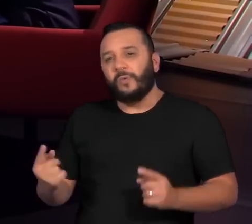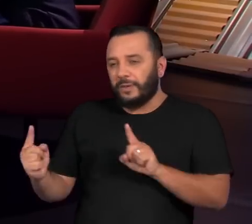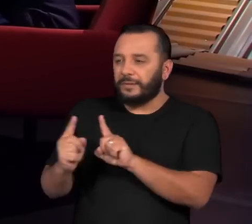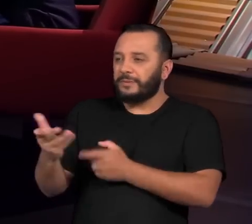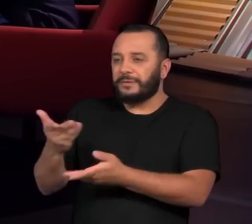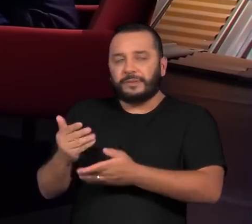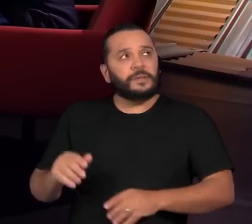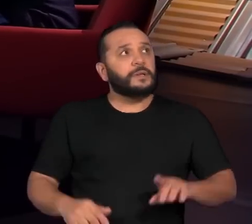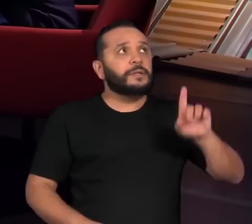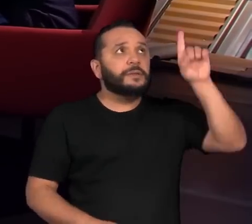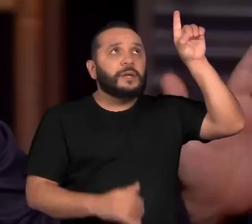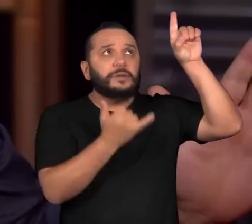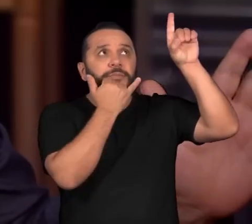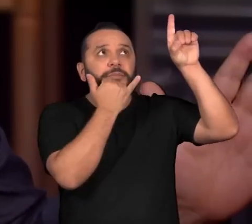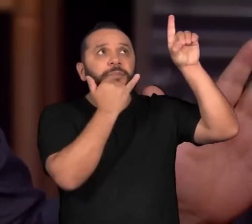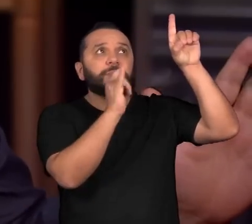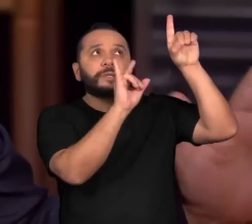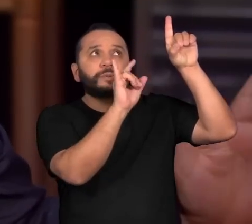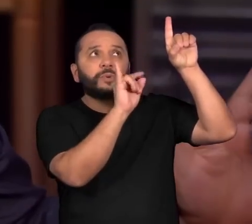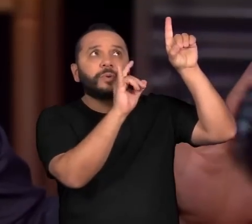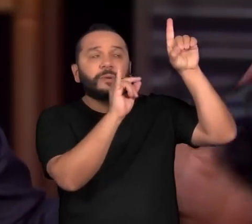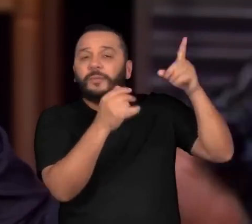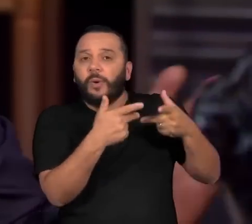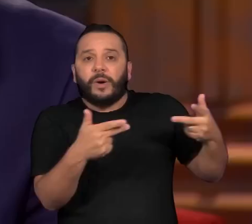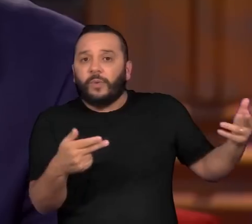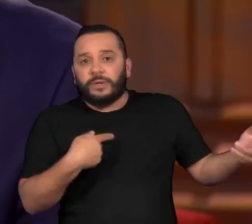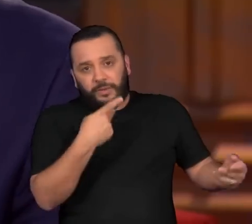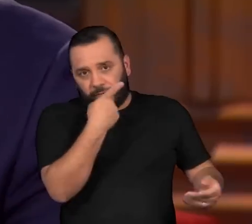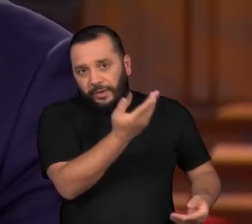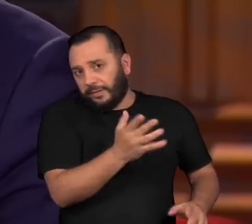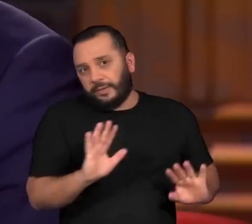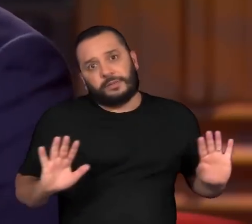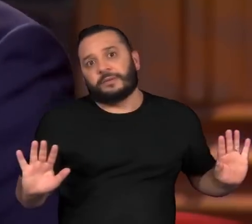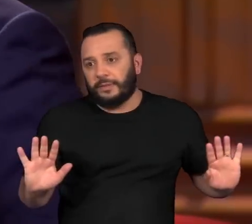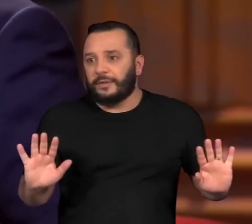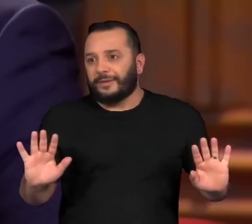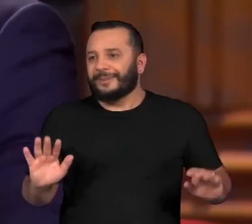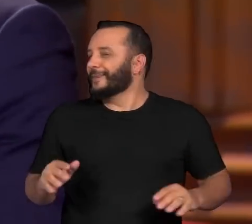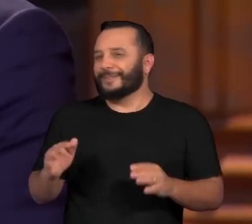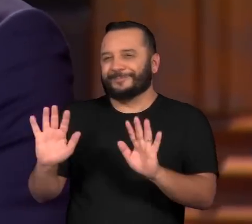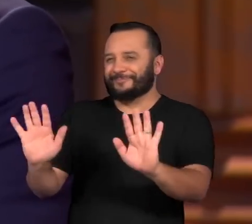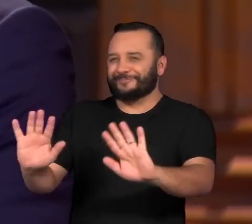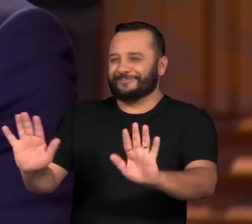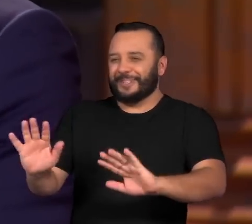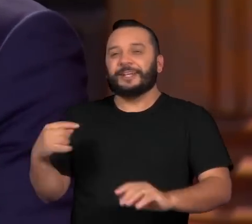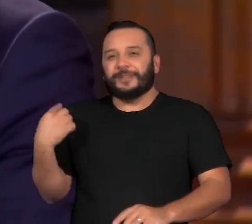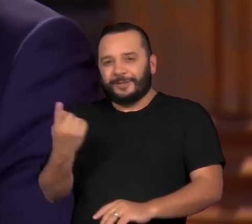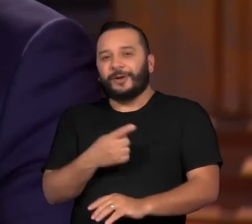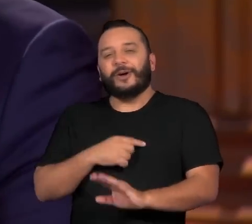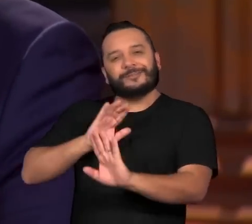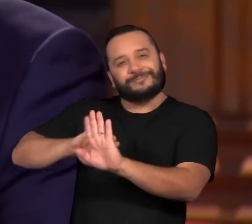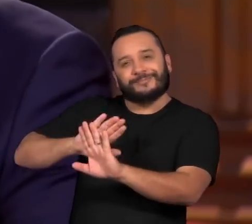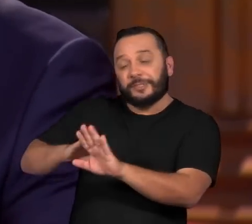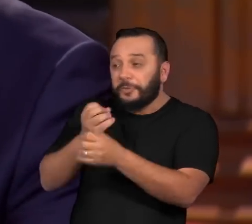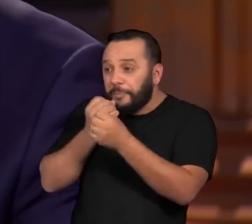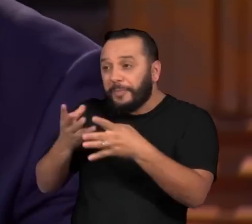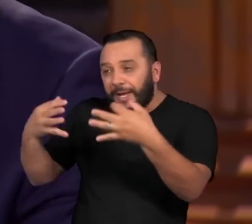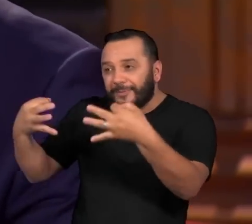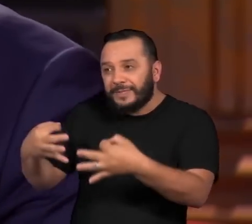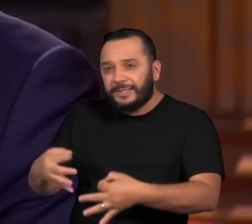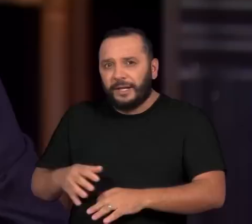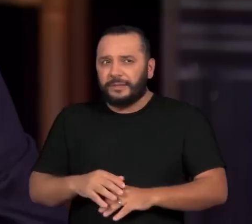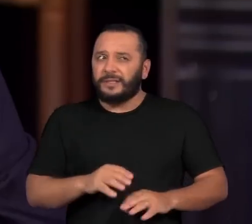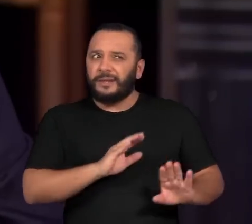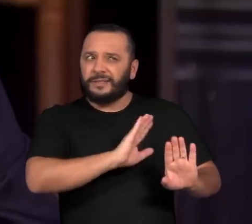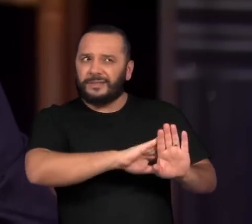me perdoe por alguma coisa, desde já. Imagina, a nossa intenção é do bem e do certo, então tudo... Muito,